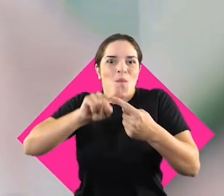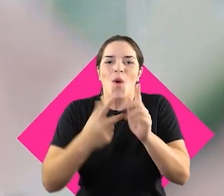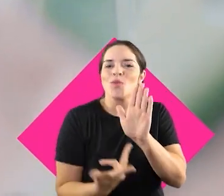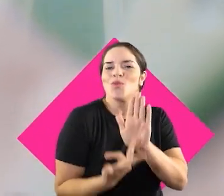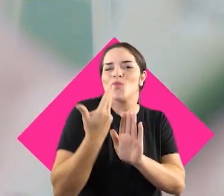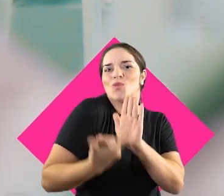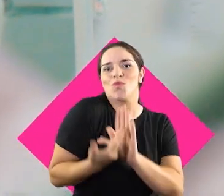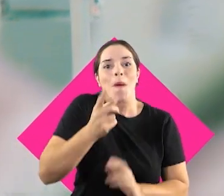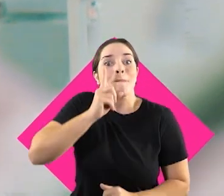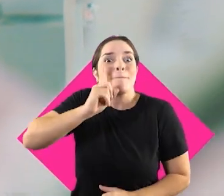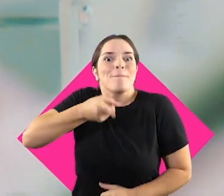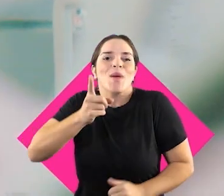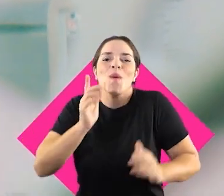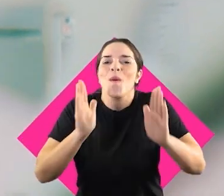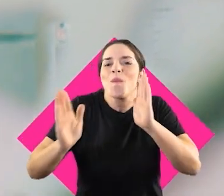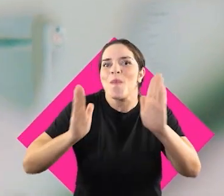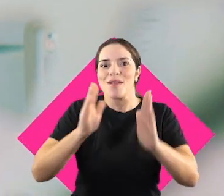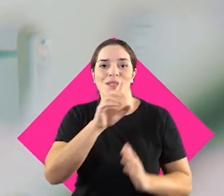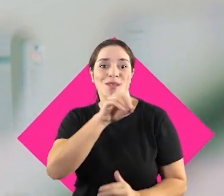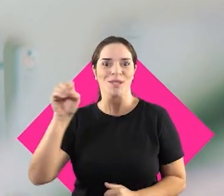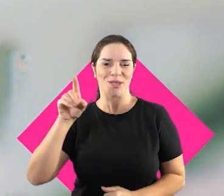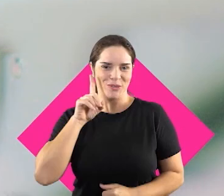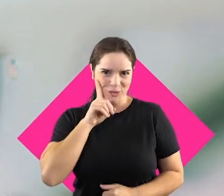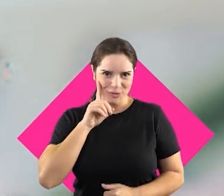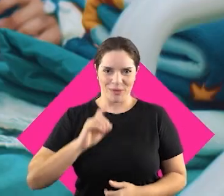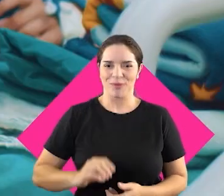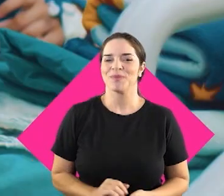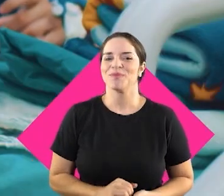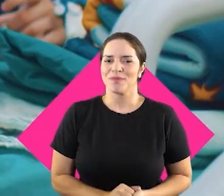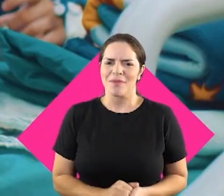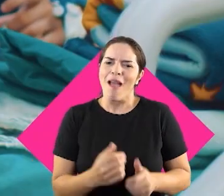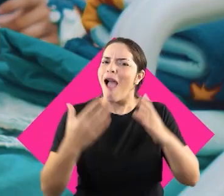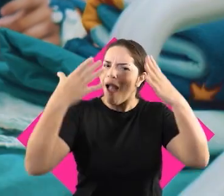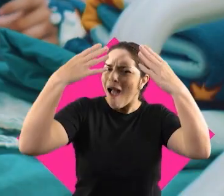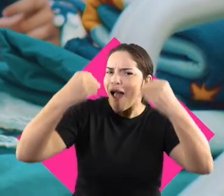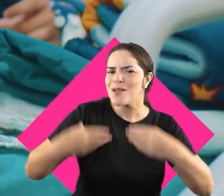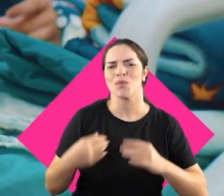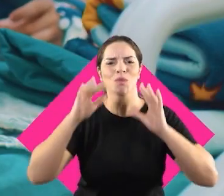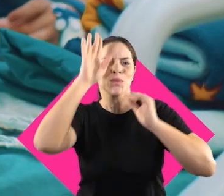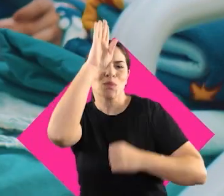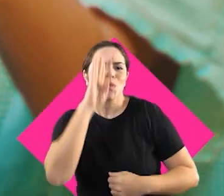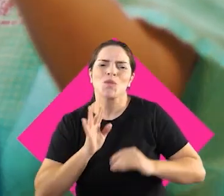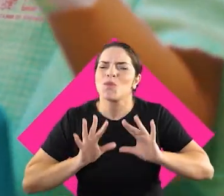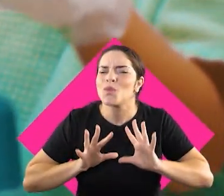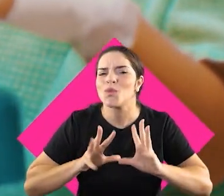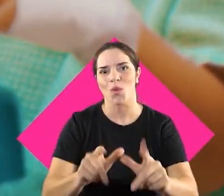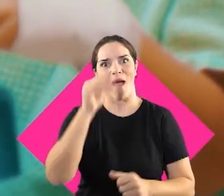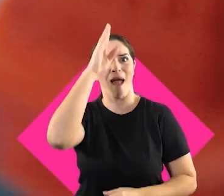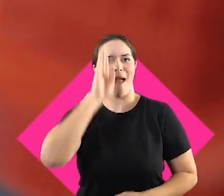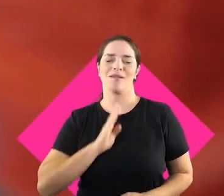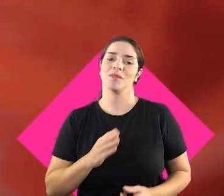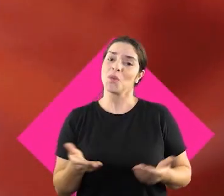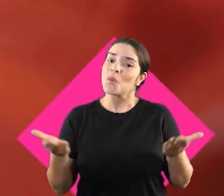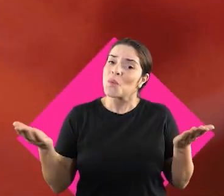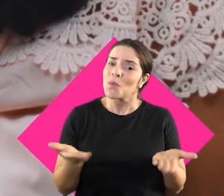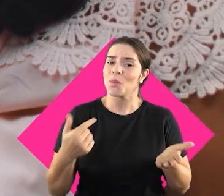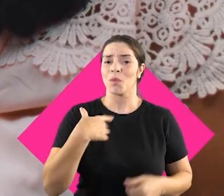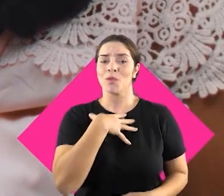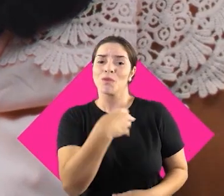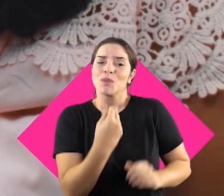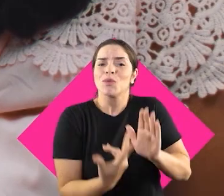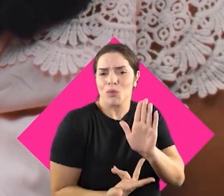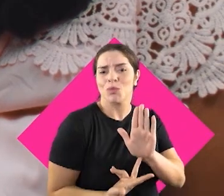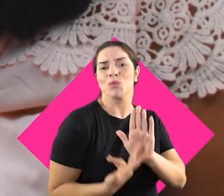é realizar mais de mil cirurgias em menos de 100 dias exame foi de graça tudo foi de graça E hoje meu filho